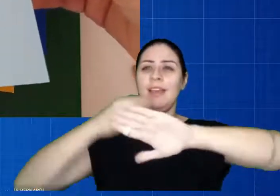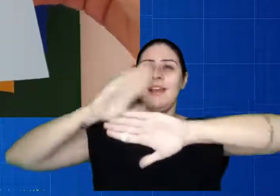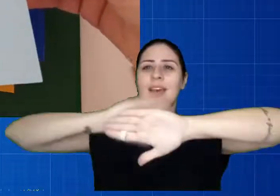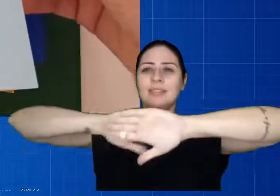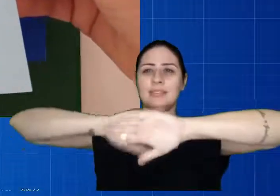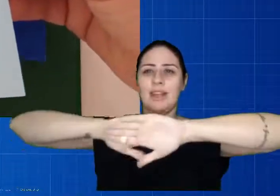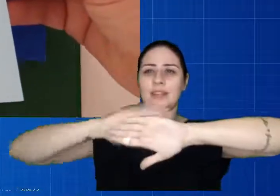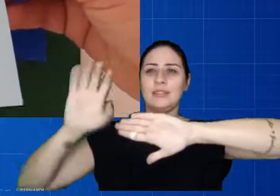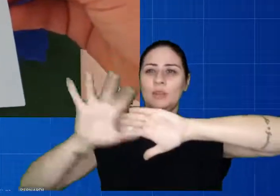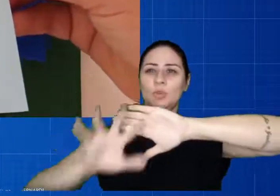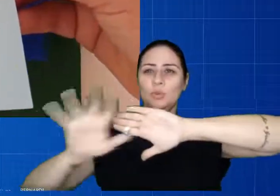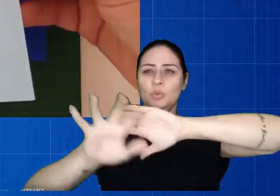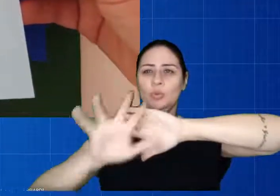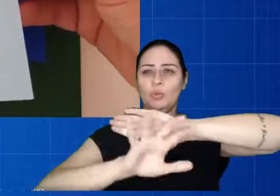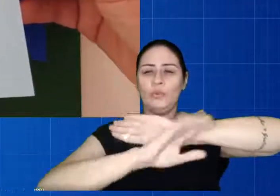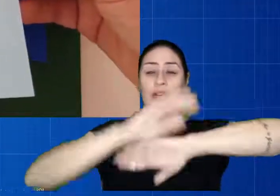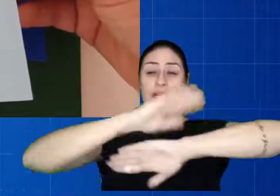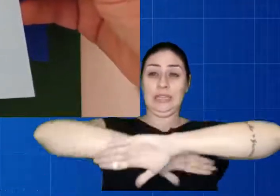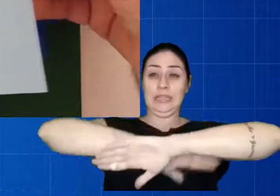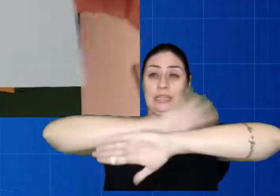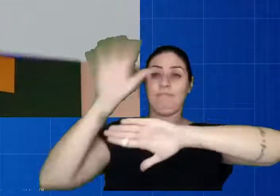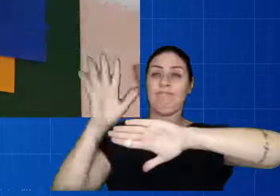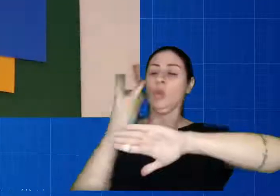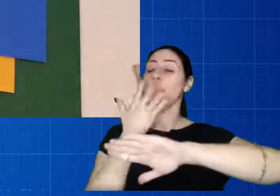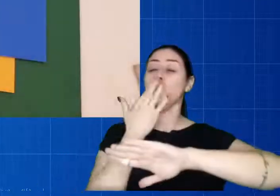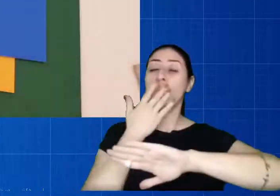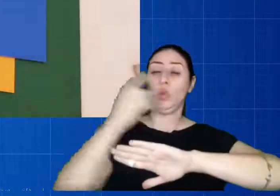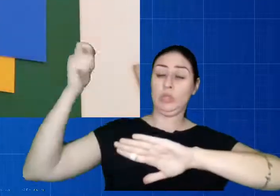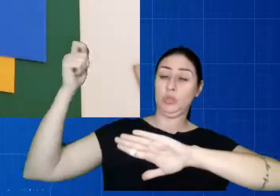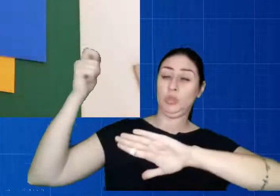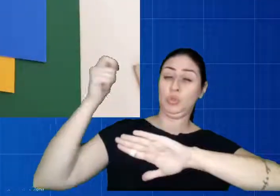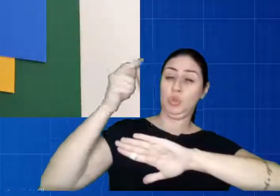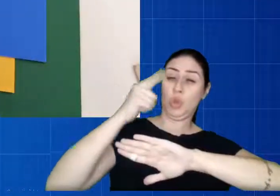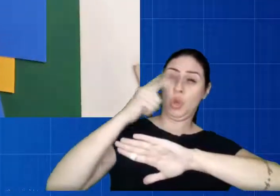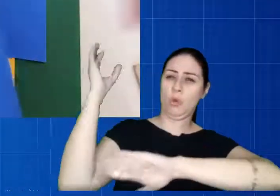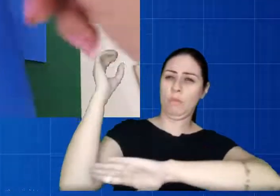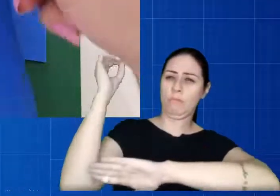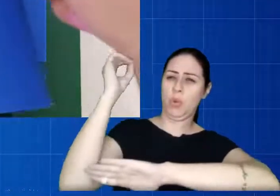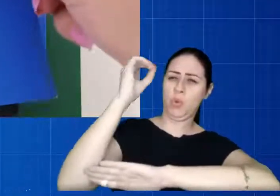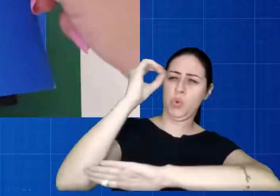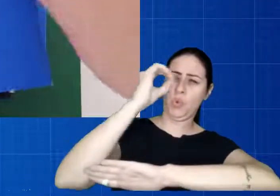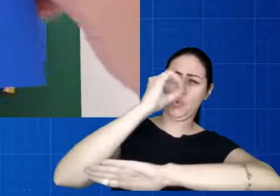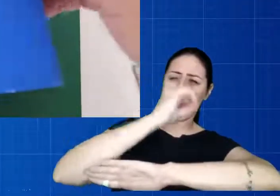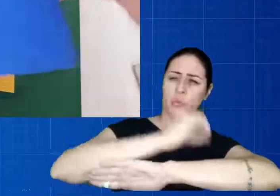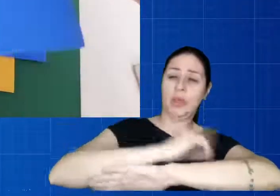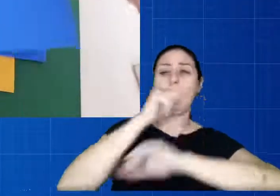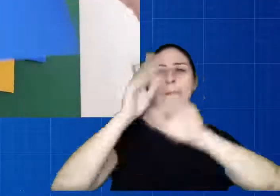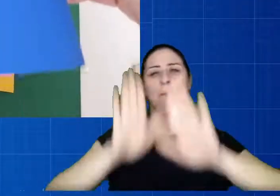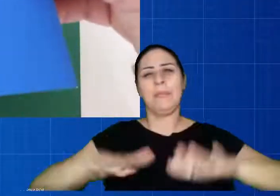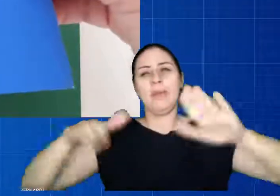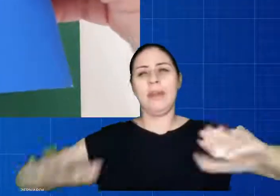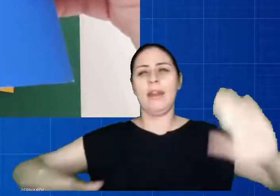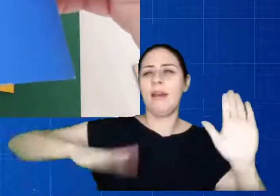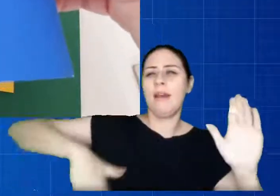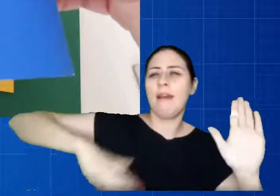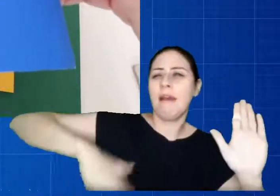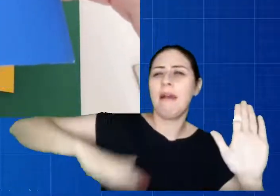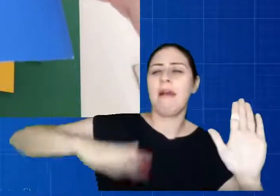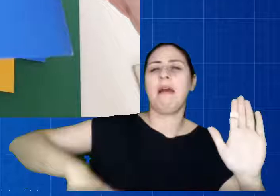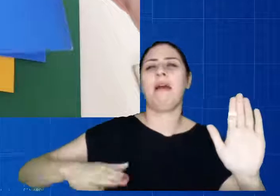matutino, um céu maravilhoso de primavera, ou uma tarde de verão na praia, com